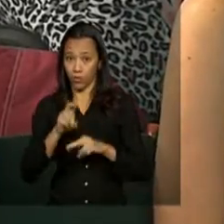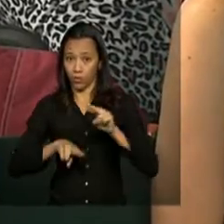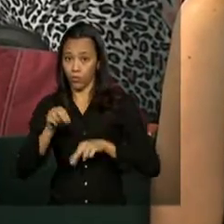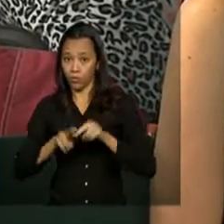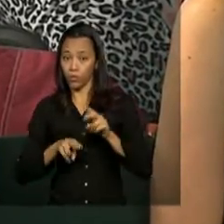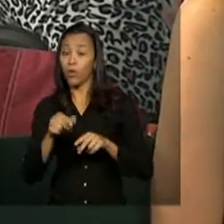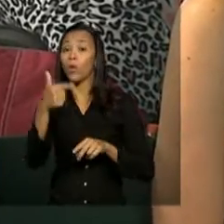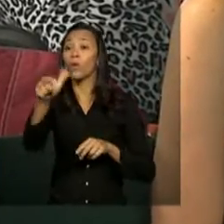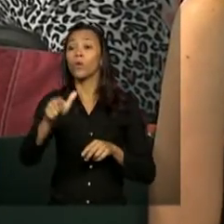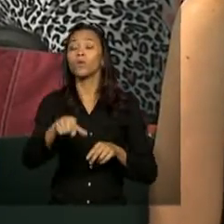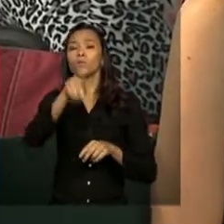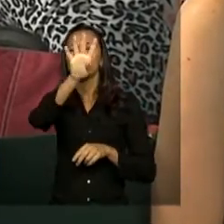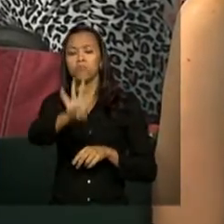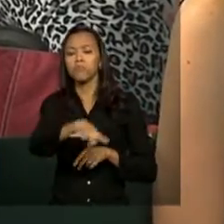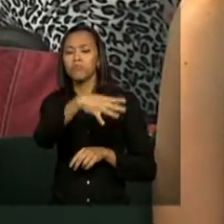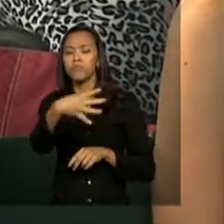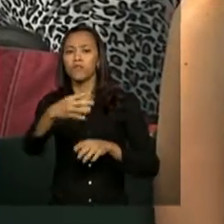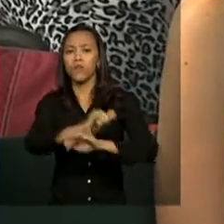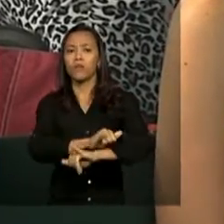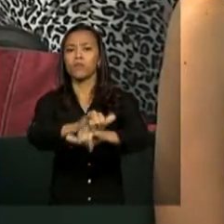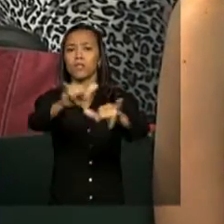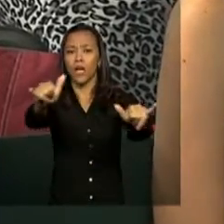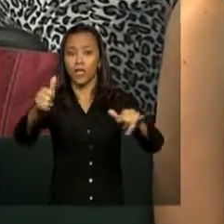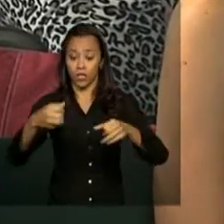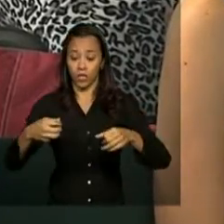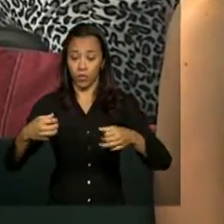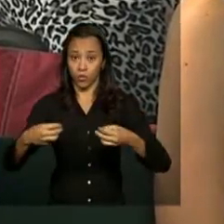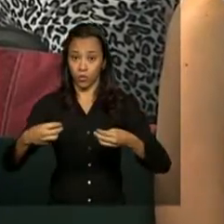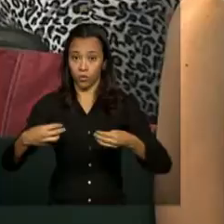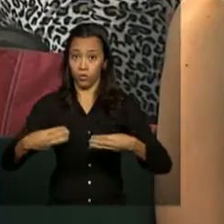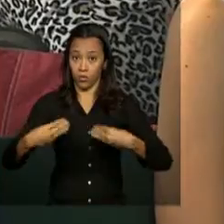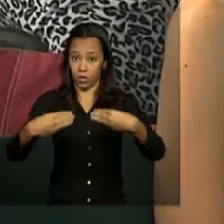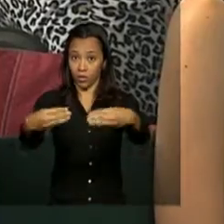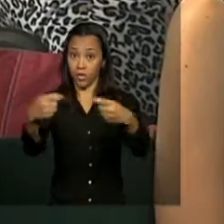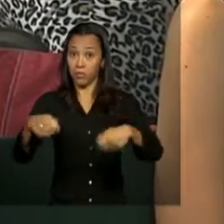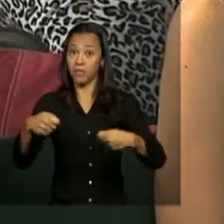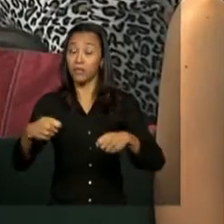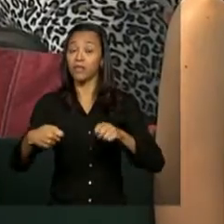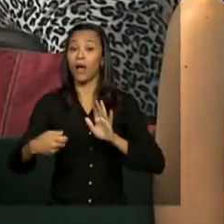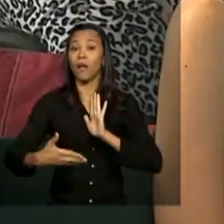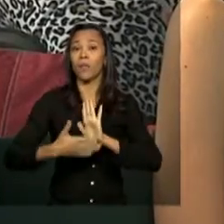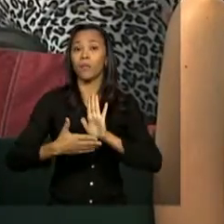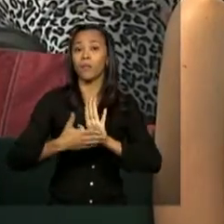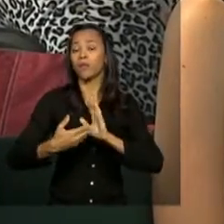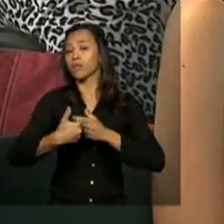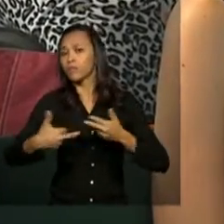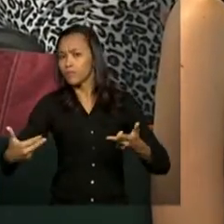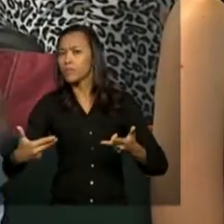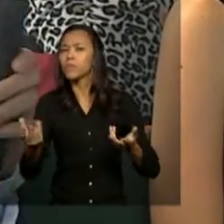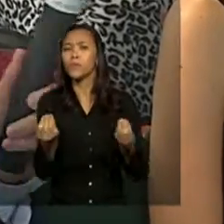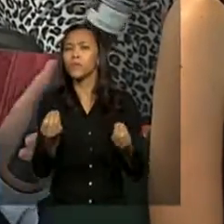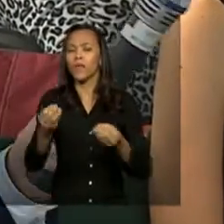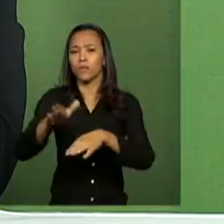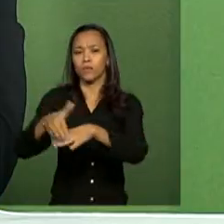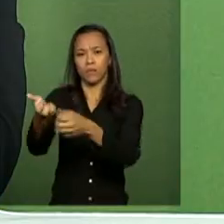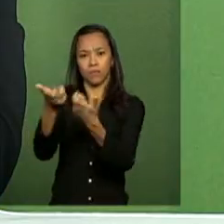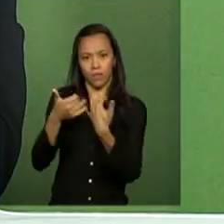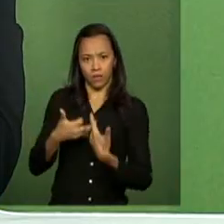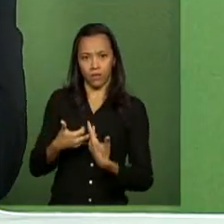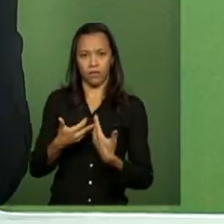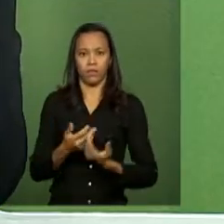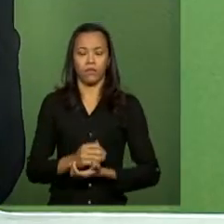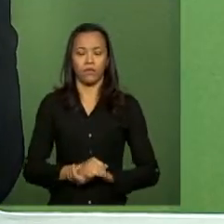cronograma que a presidente anunciou que os ministérios vão ter que apresentar programa está aquele que detalhasse um pouquinho mais brilho e o diagnóstico